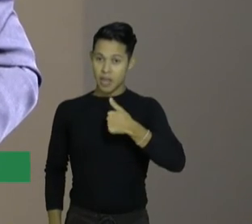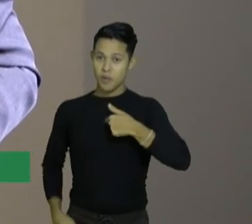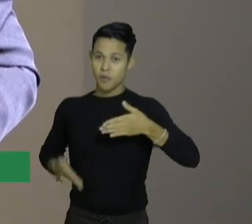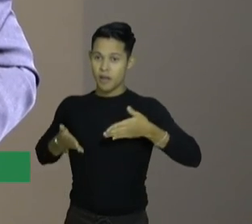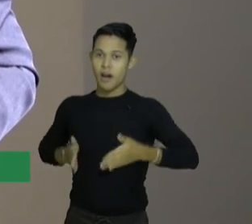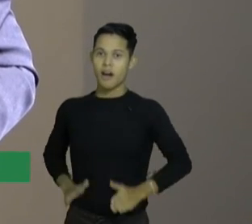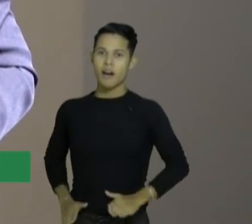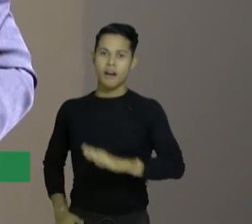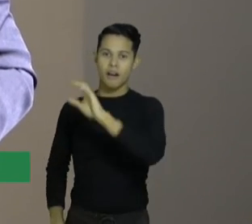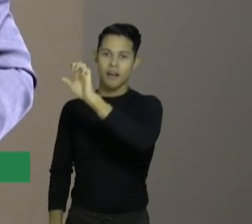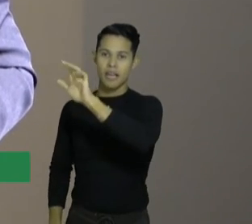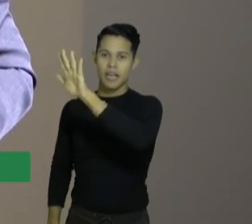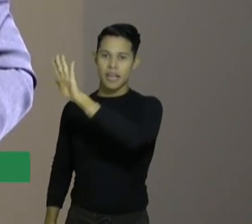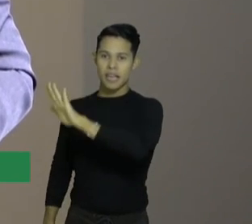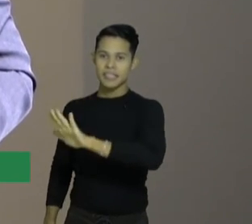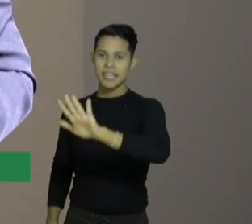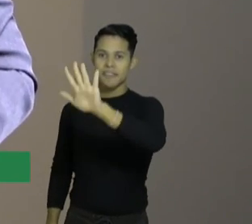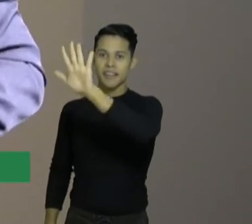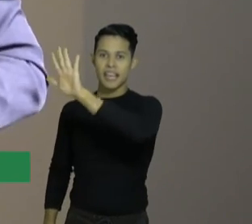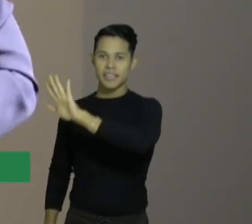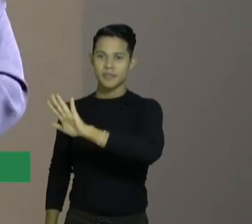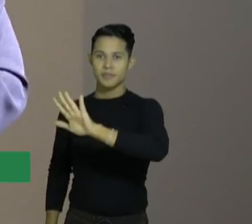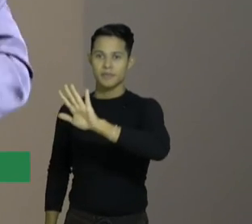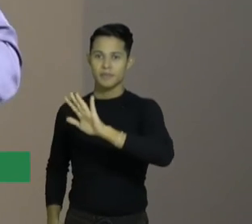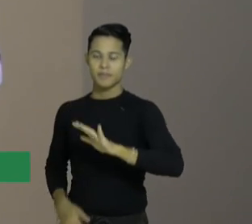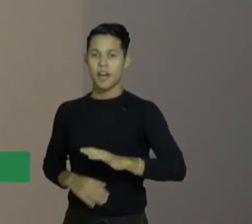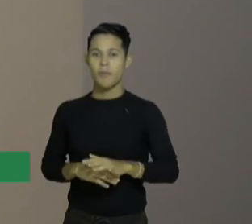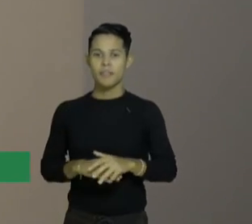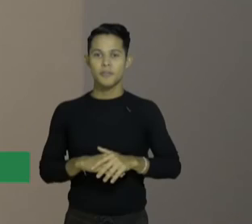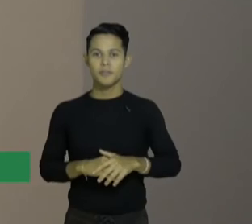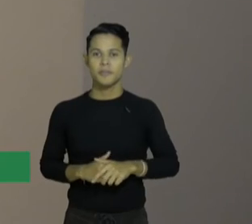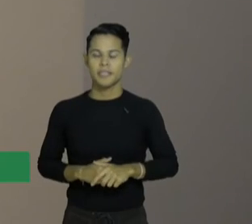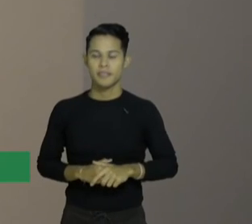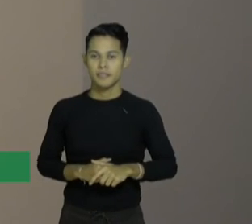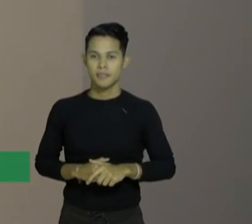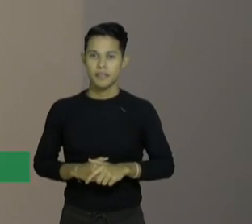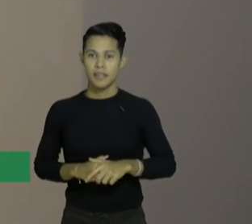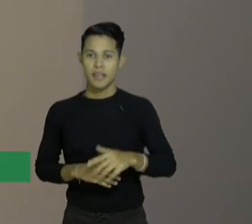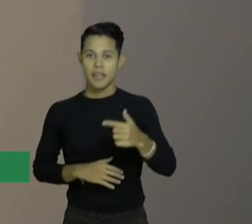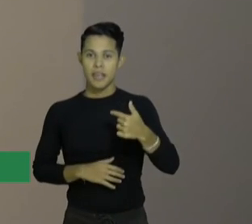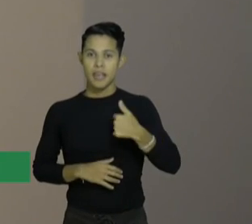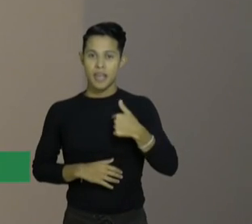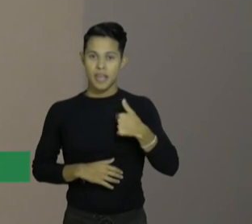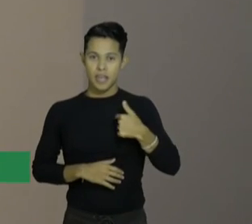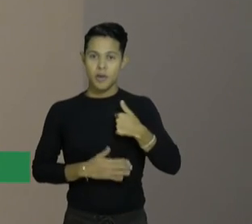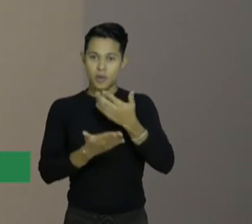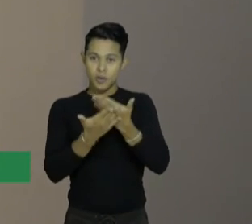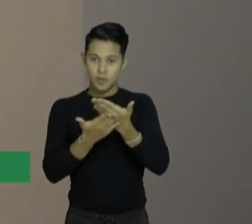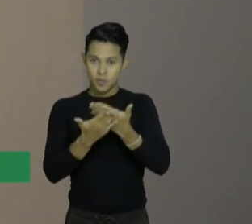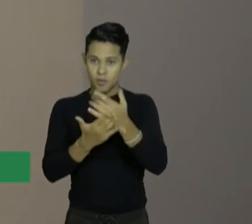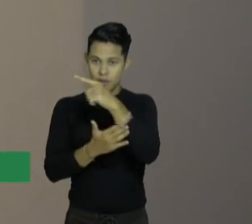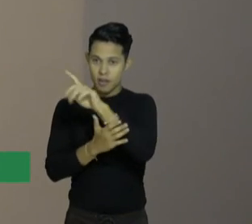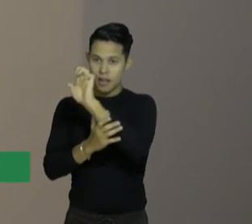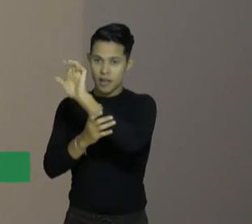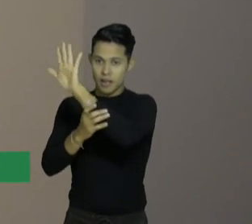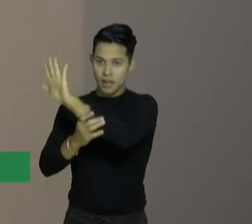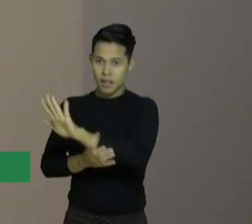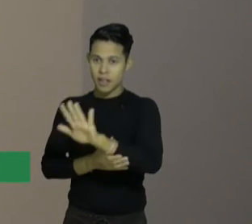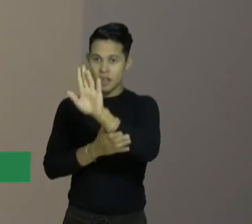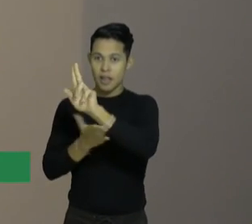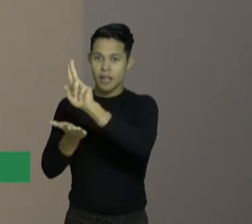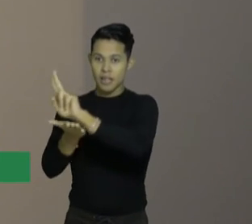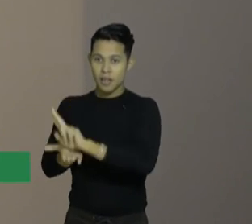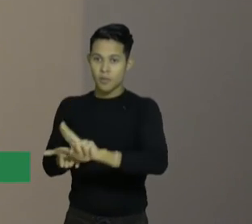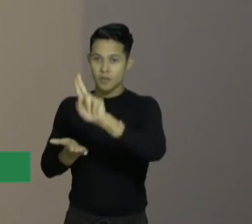ah Inclusive eu tive a enorme felicidade de dirigir o curso de estudos europeus da Universidade